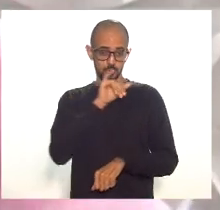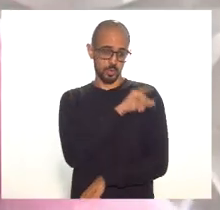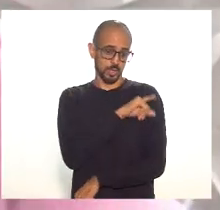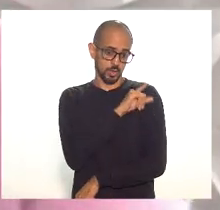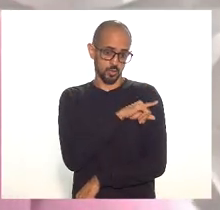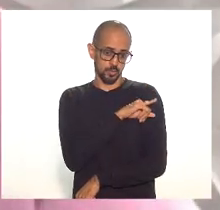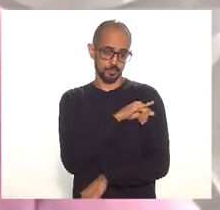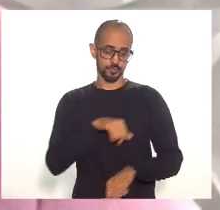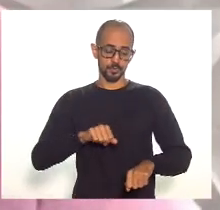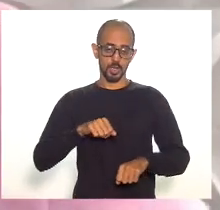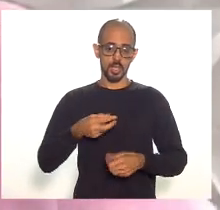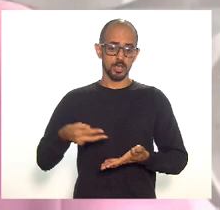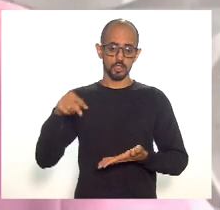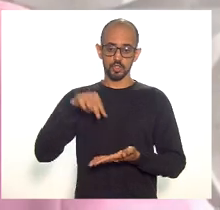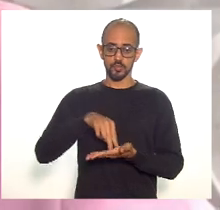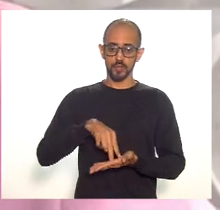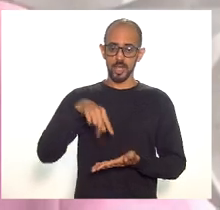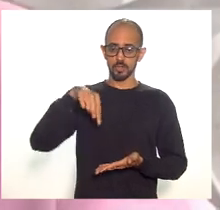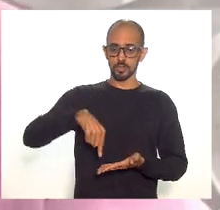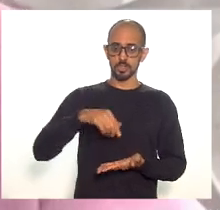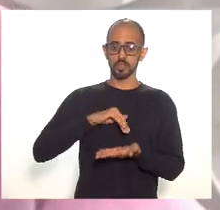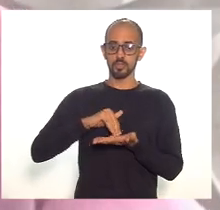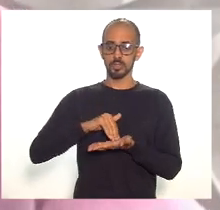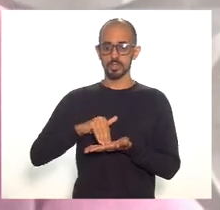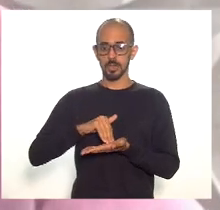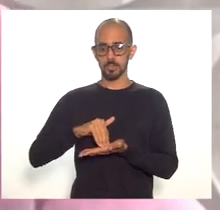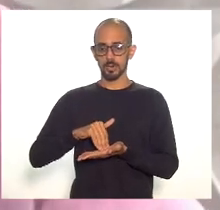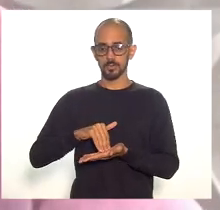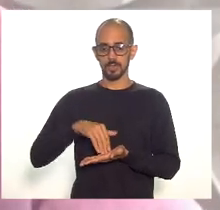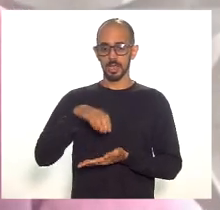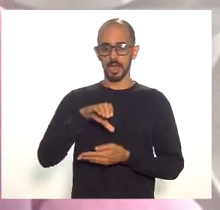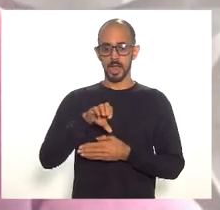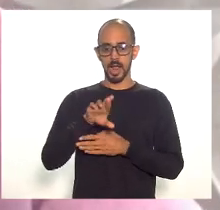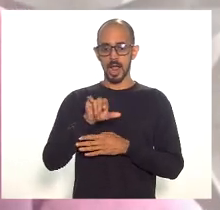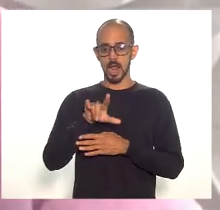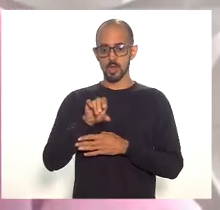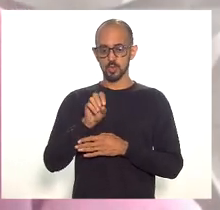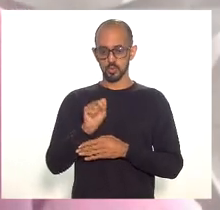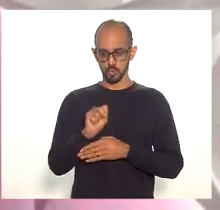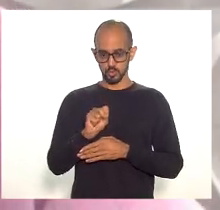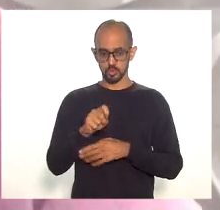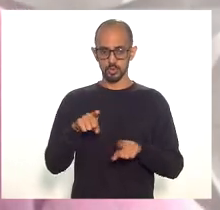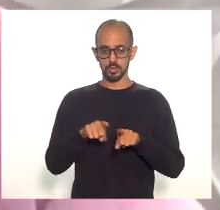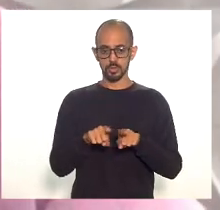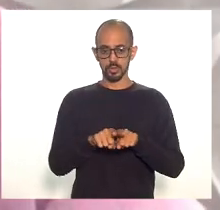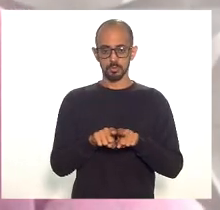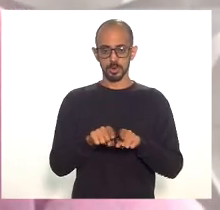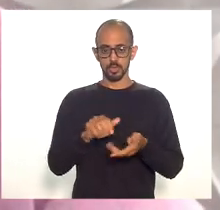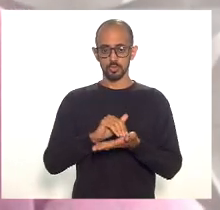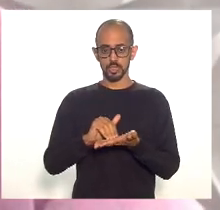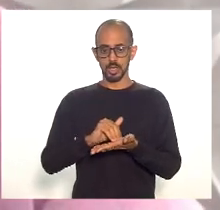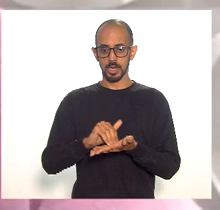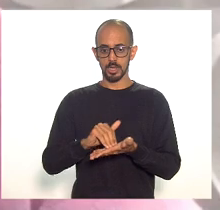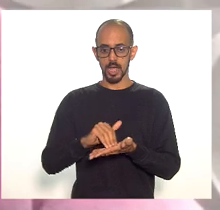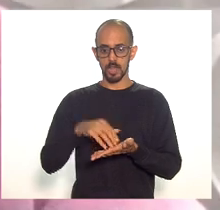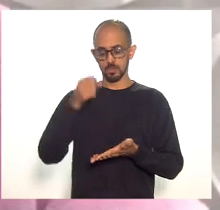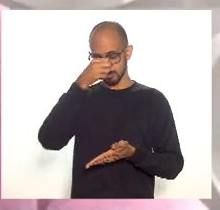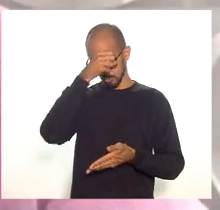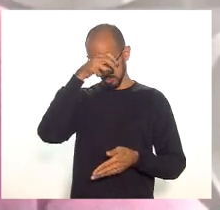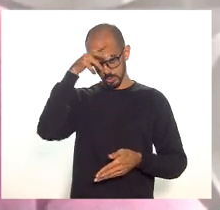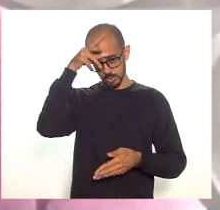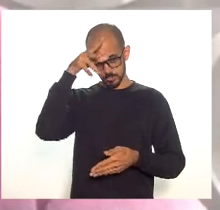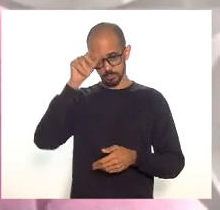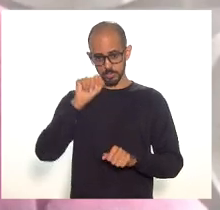não só o secretário de Estado de Saúde, Carlos Alberto Chaves, o secretário municipal de saúde da